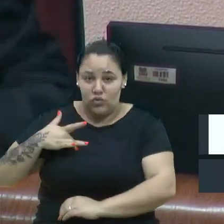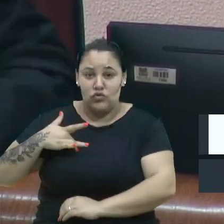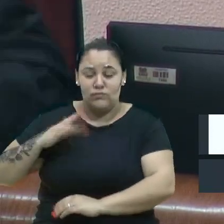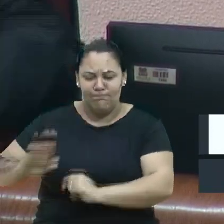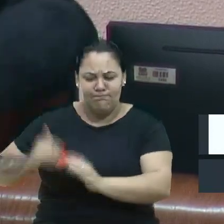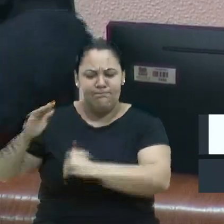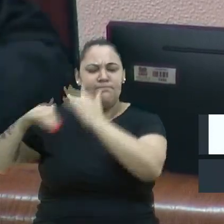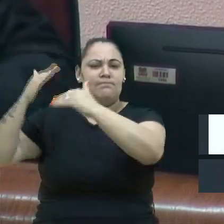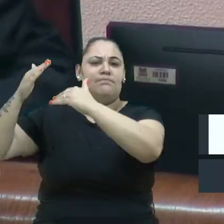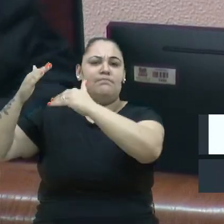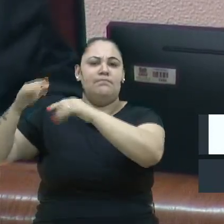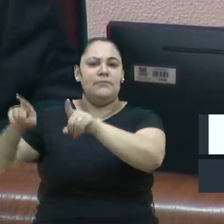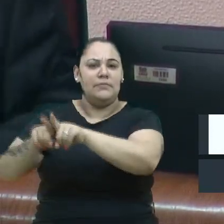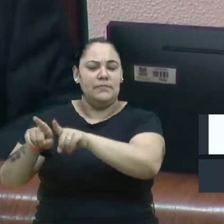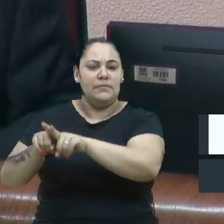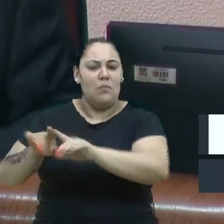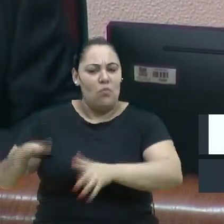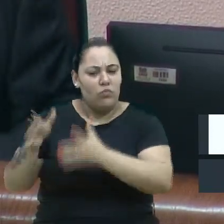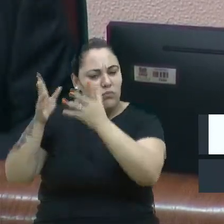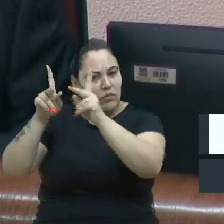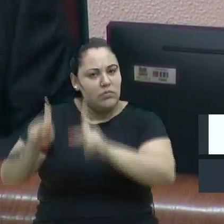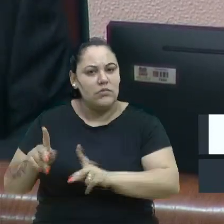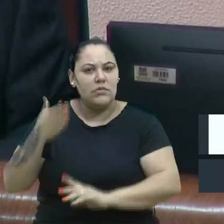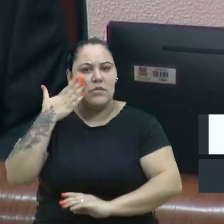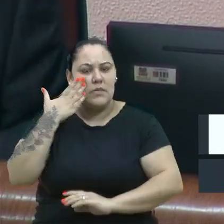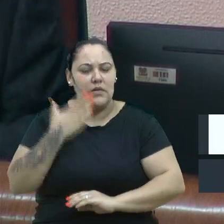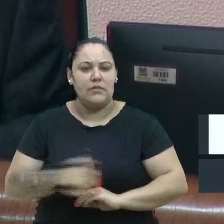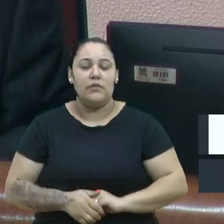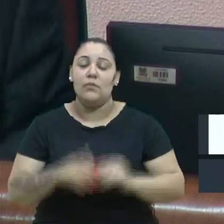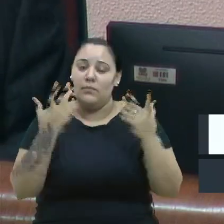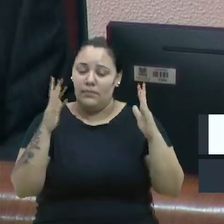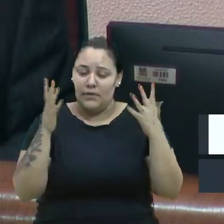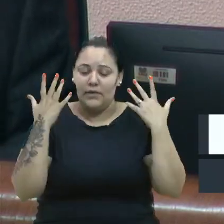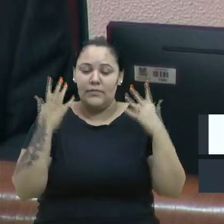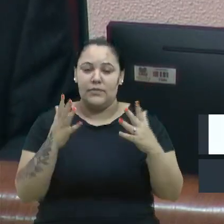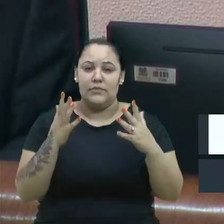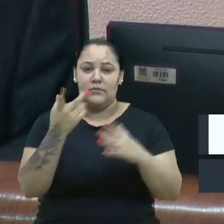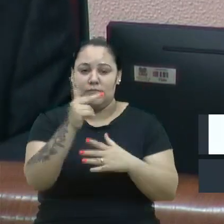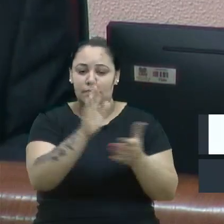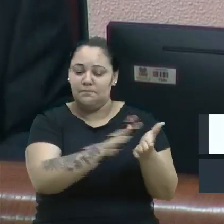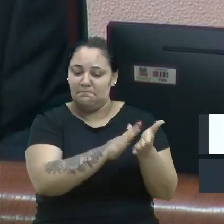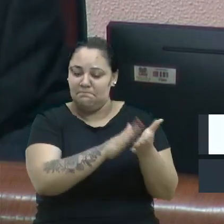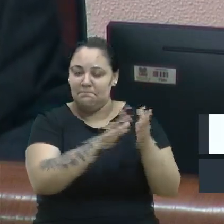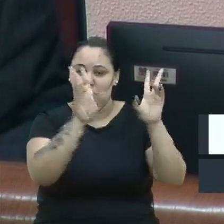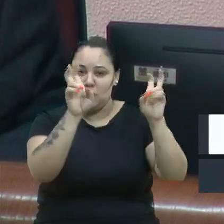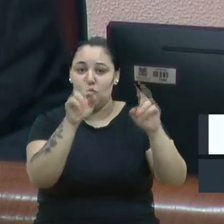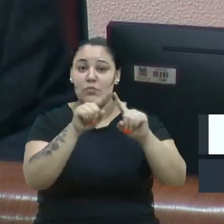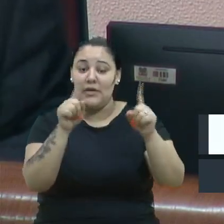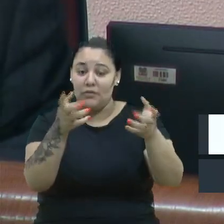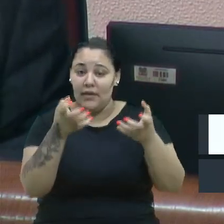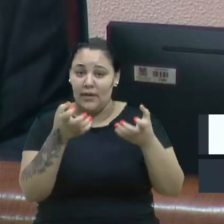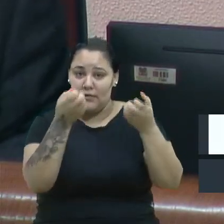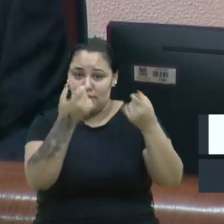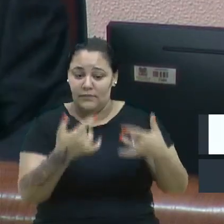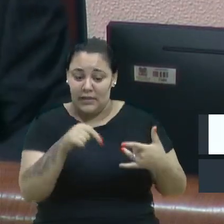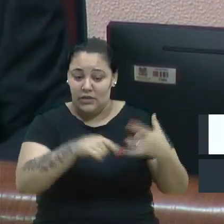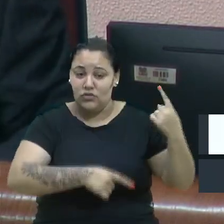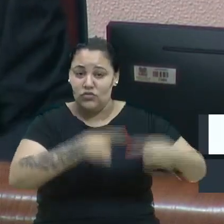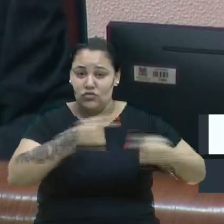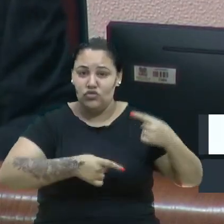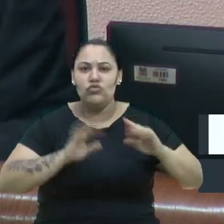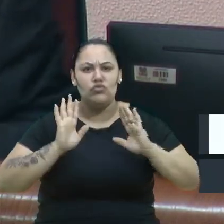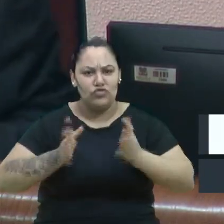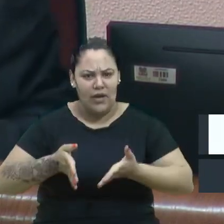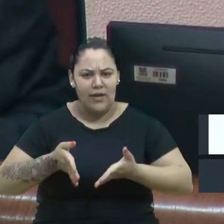progresso e desenvolvimento. Então, parabéns pelo tema, mas eu quero aqui... a gente discutiu por várias